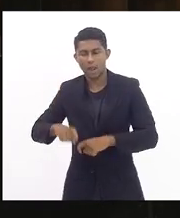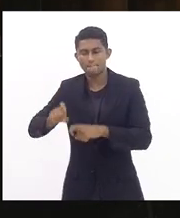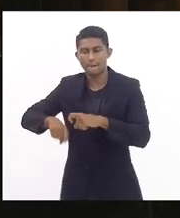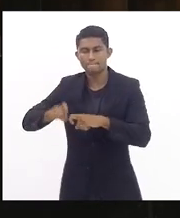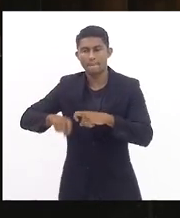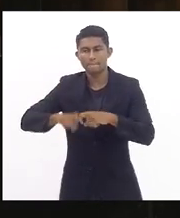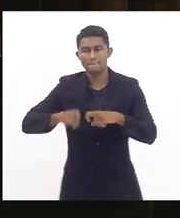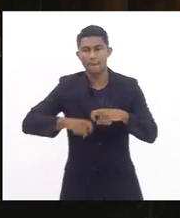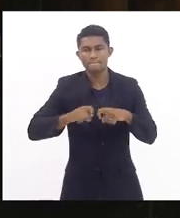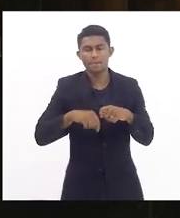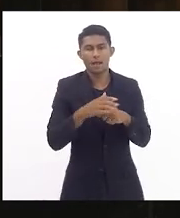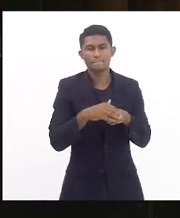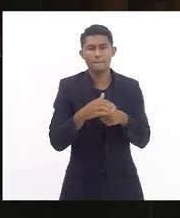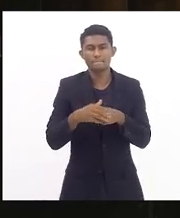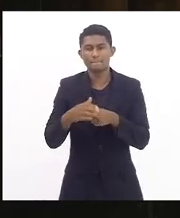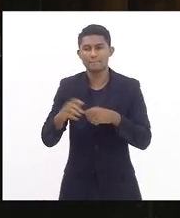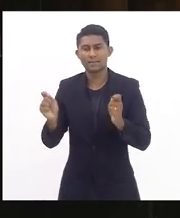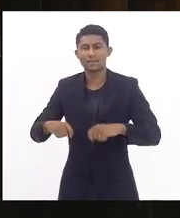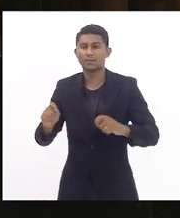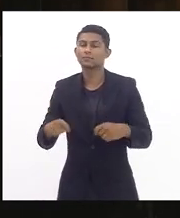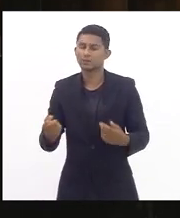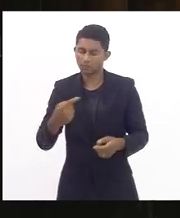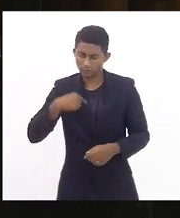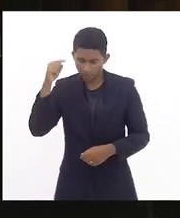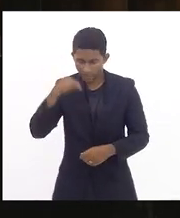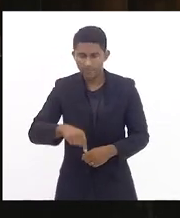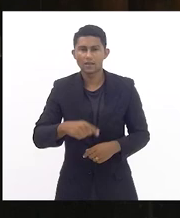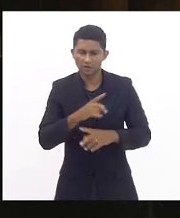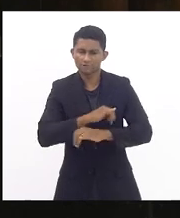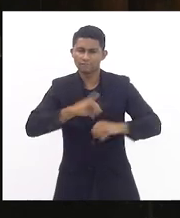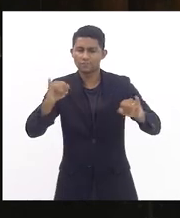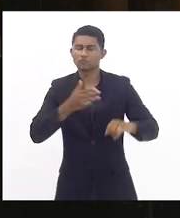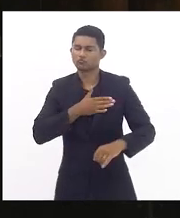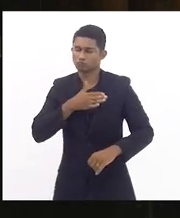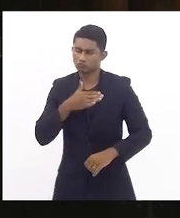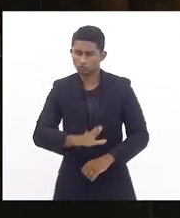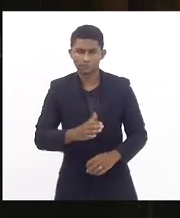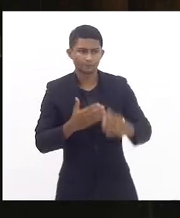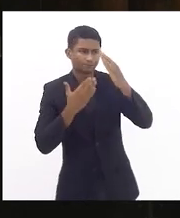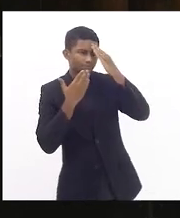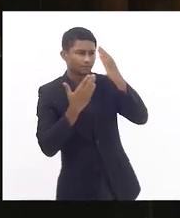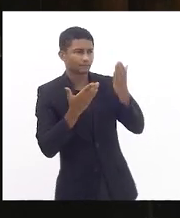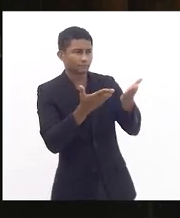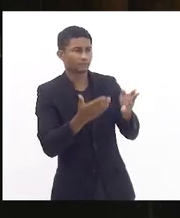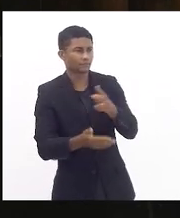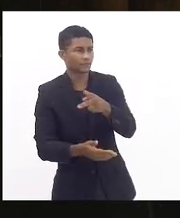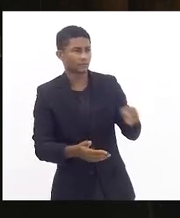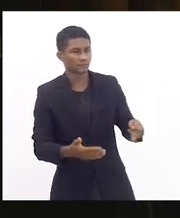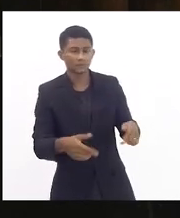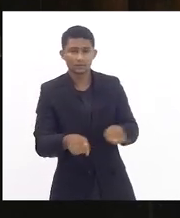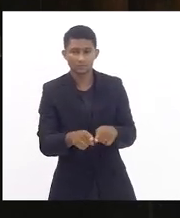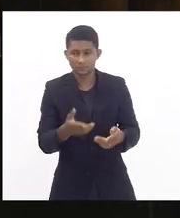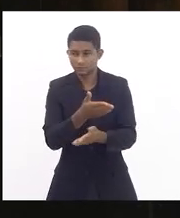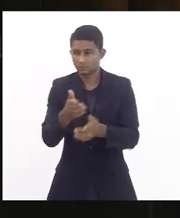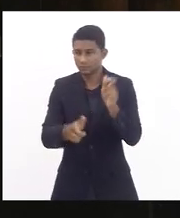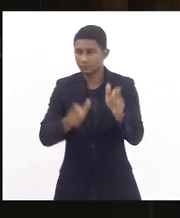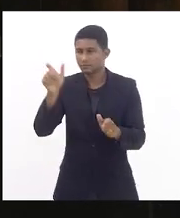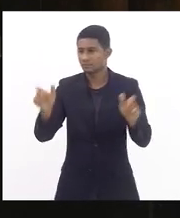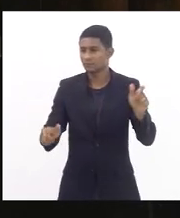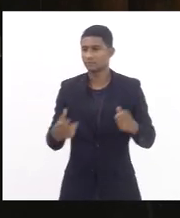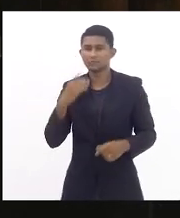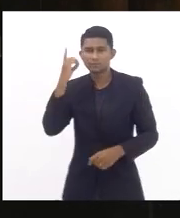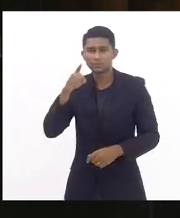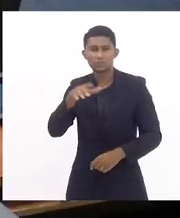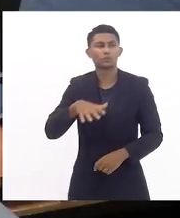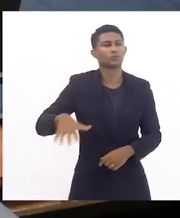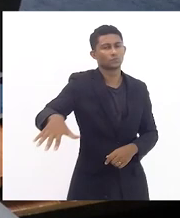da vulnerabilidade das crianças. Fica aqui o nosso repúdio. Muito obrigado, senhora presidente, obrigado, senhores e senhoras